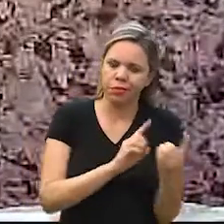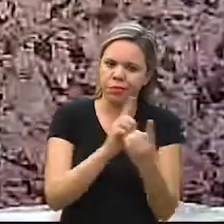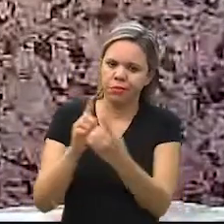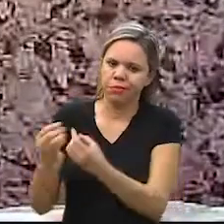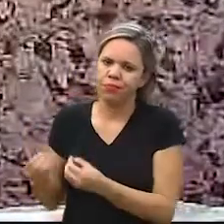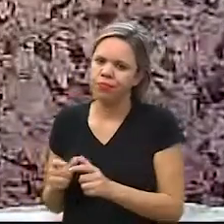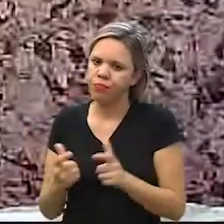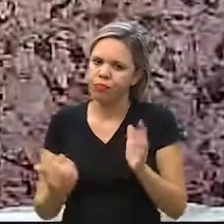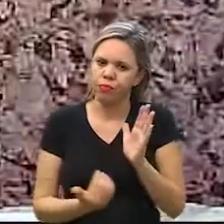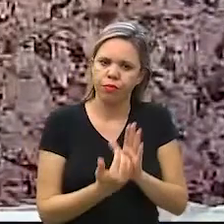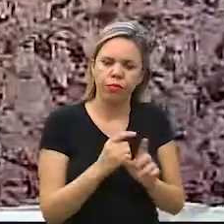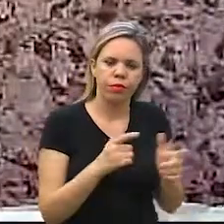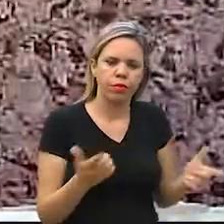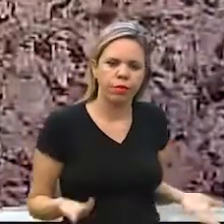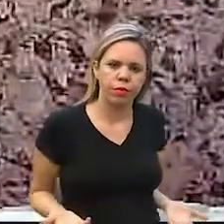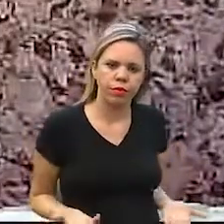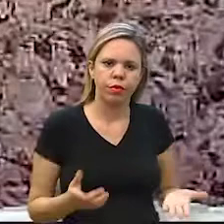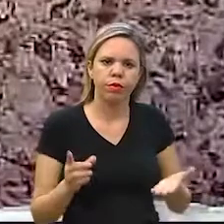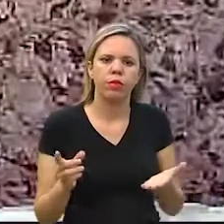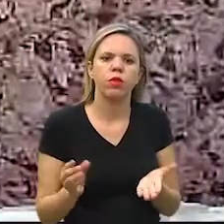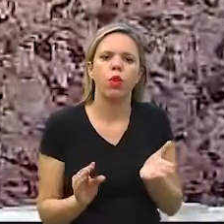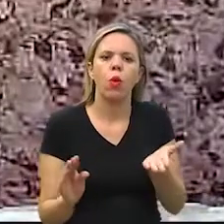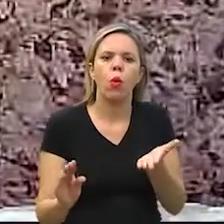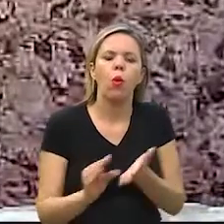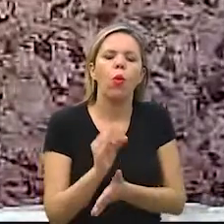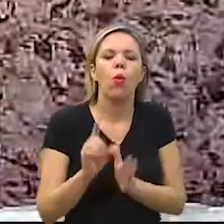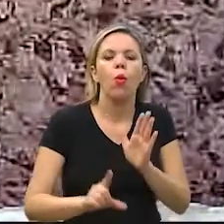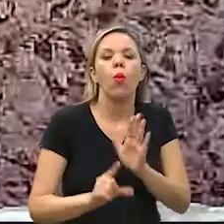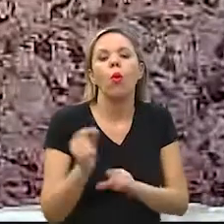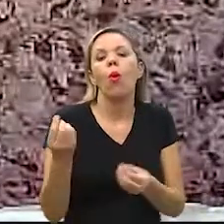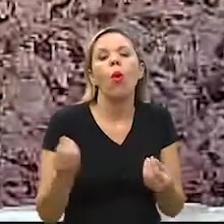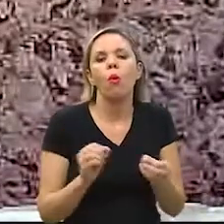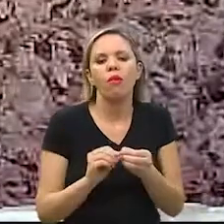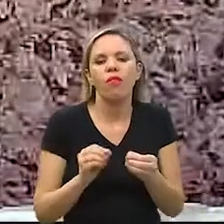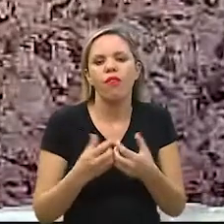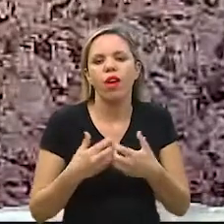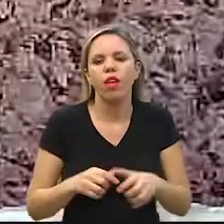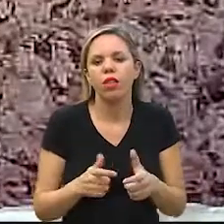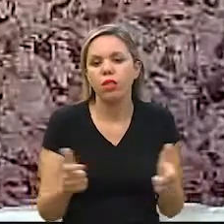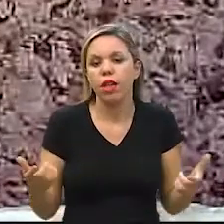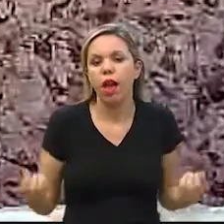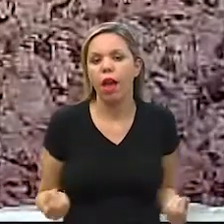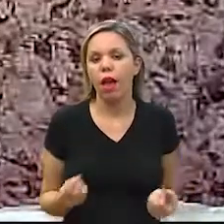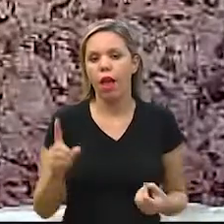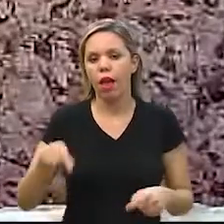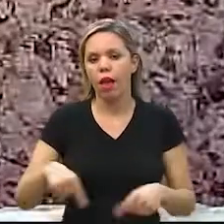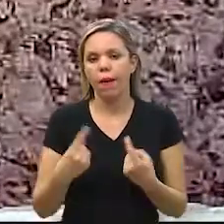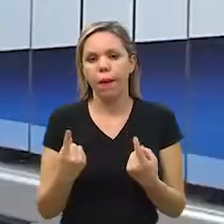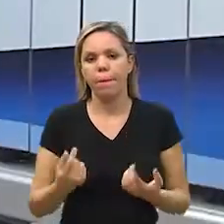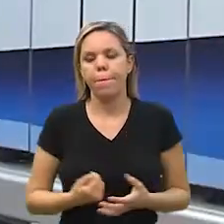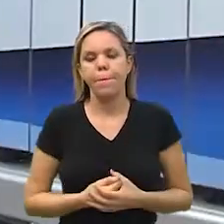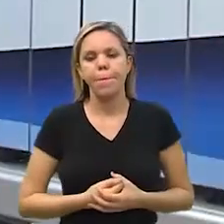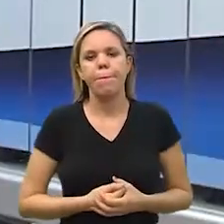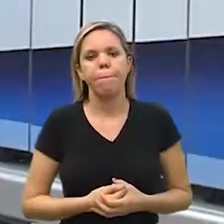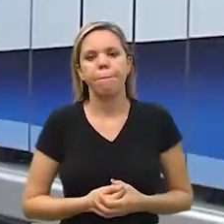como ampliar a receita a ponto de fazer isso. E esse é o grande desafio.